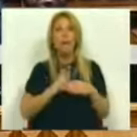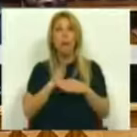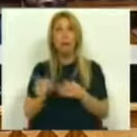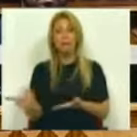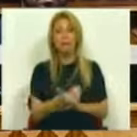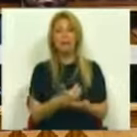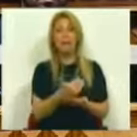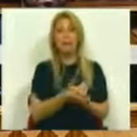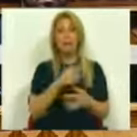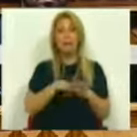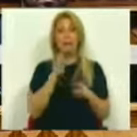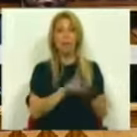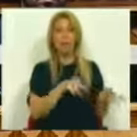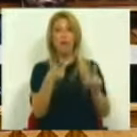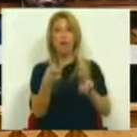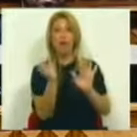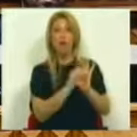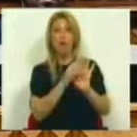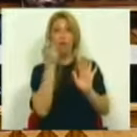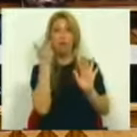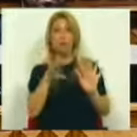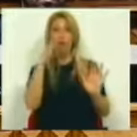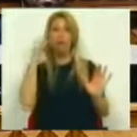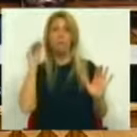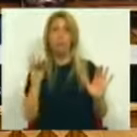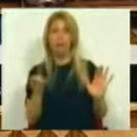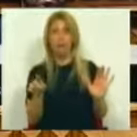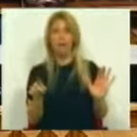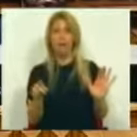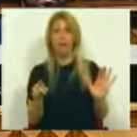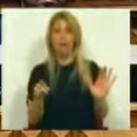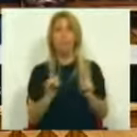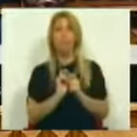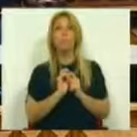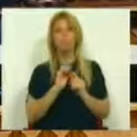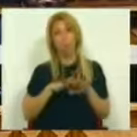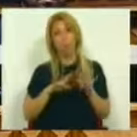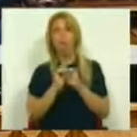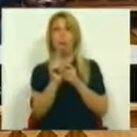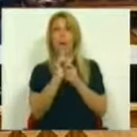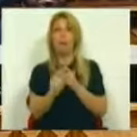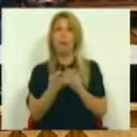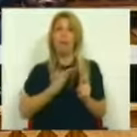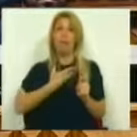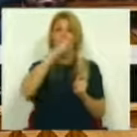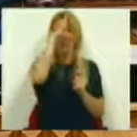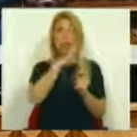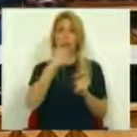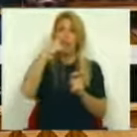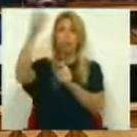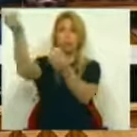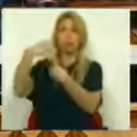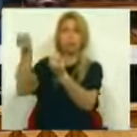resultante da transferência dos fundos de pensões da banca, precisamente para pagamento das dívidas do Estado aos fornecedores, que o mesmo é